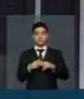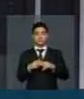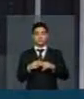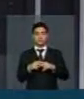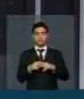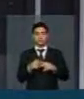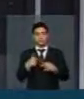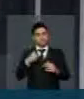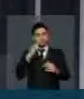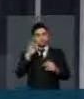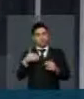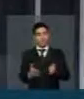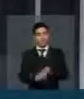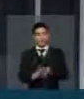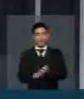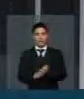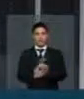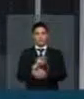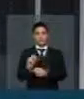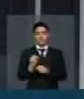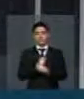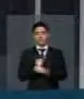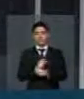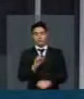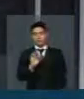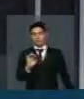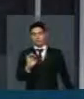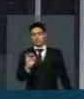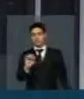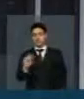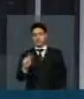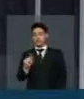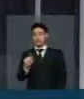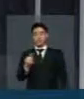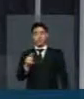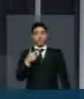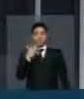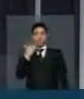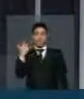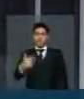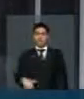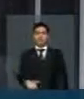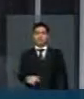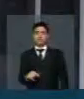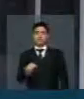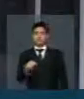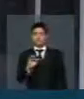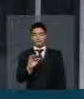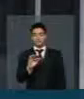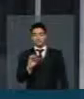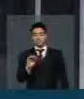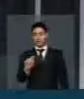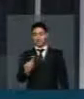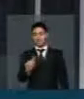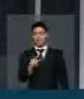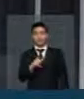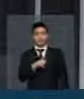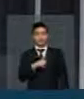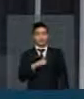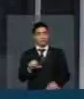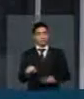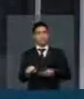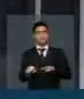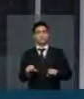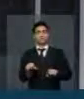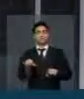em homenagem aos 50 anos da FETAG, dizer que, cada vez mais, a FETAG ocupa o seu espaço,